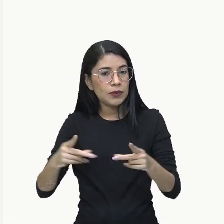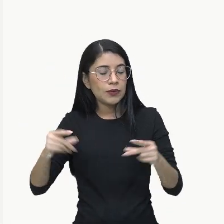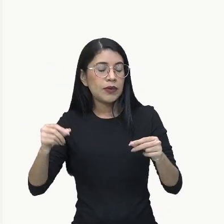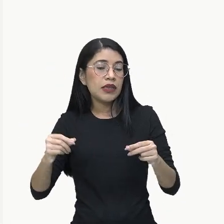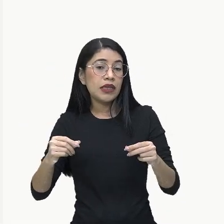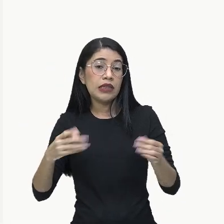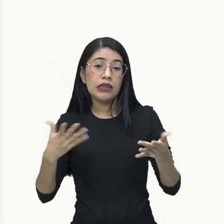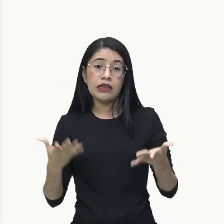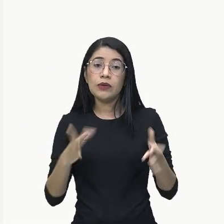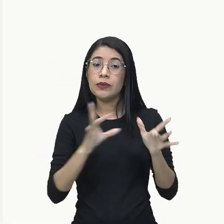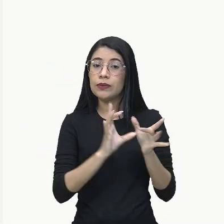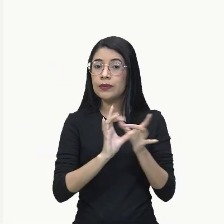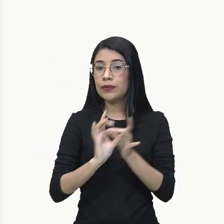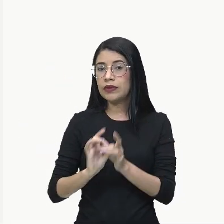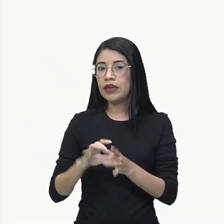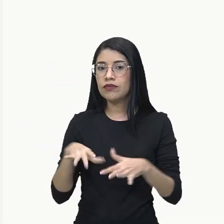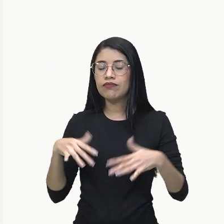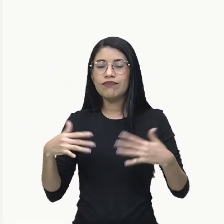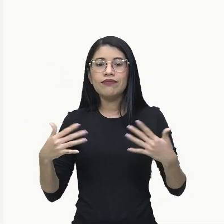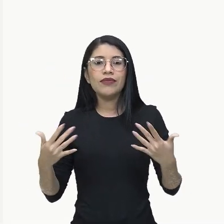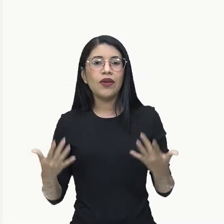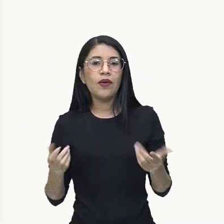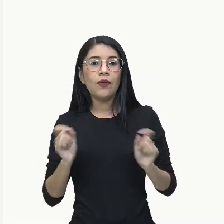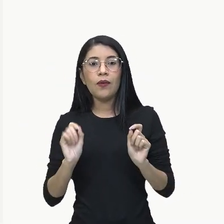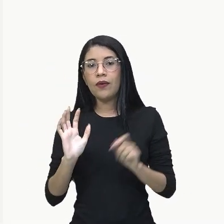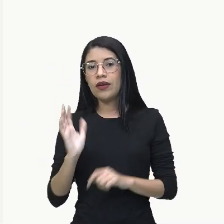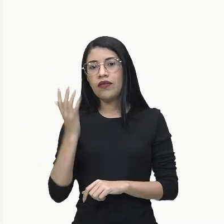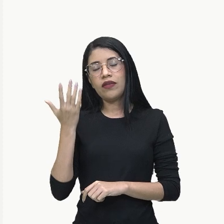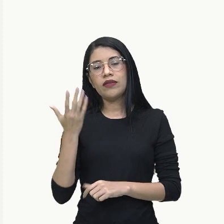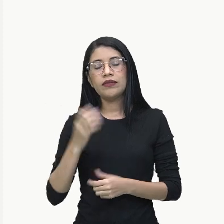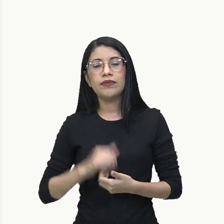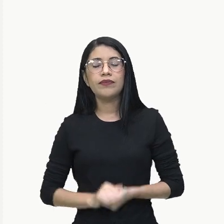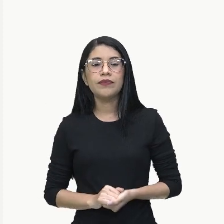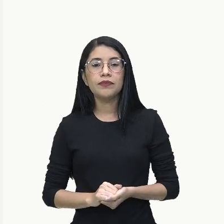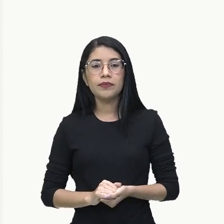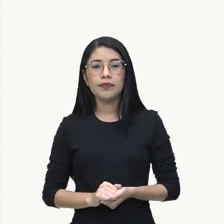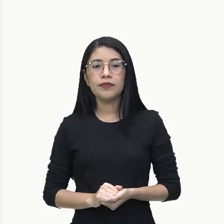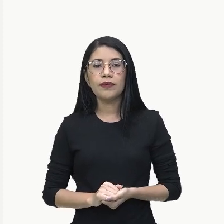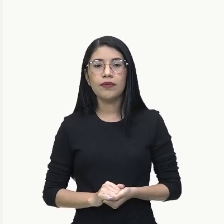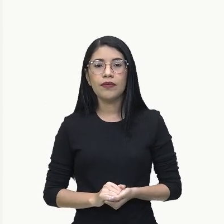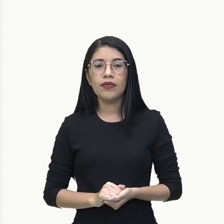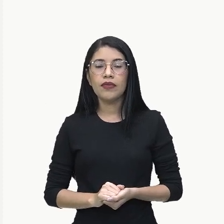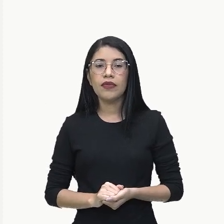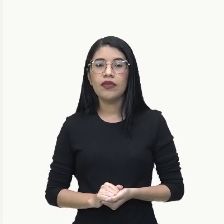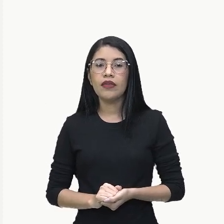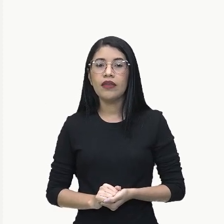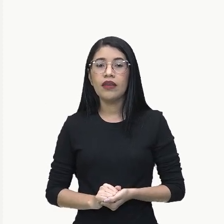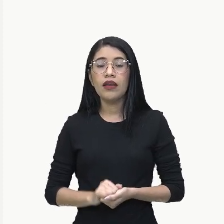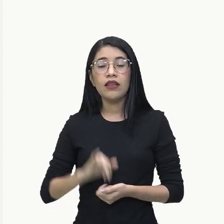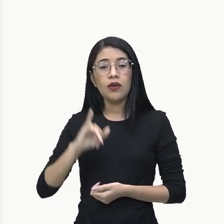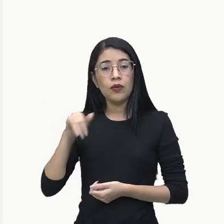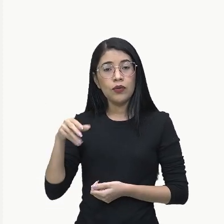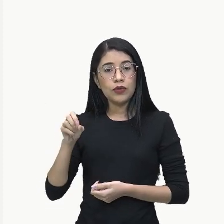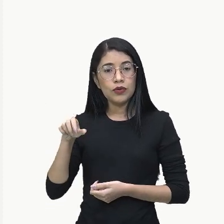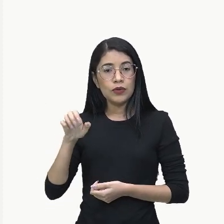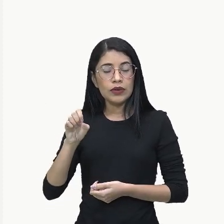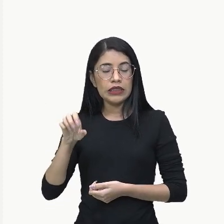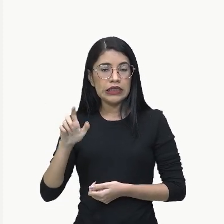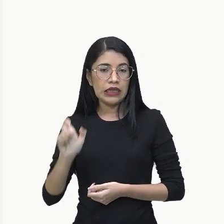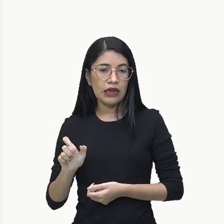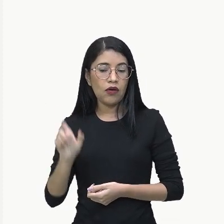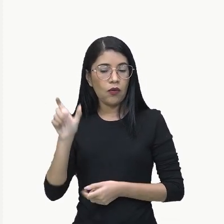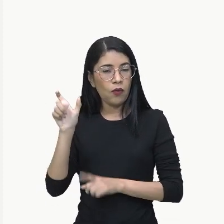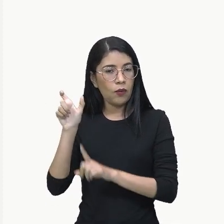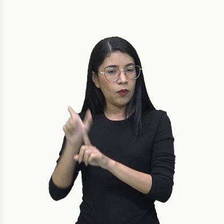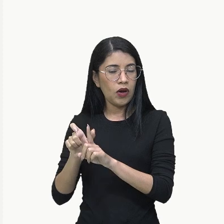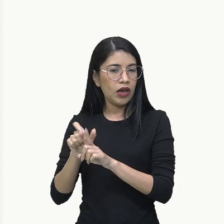contexto. E agora? Não é? E aí, esse José aí está sem nada,